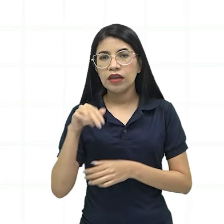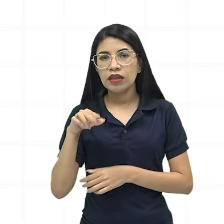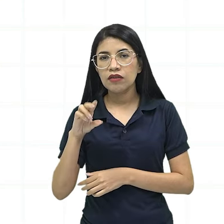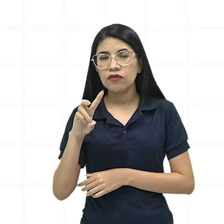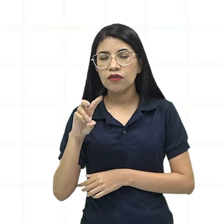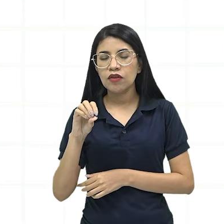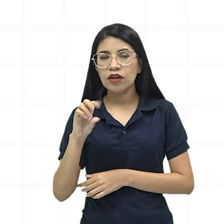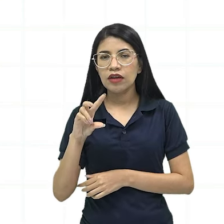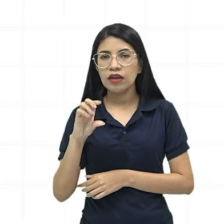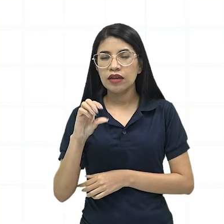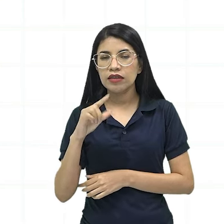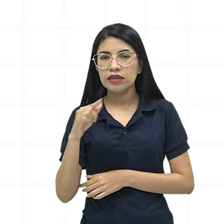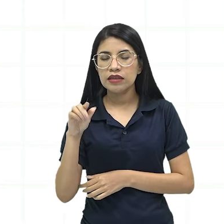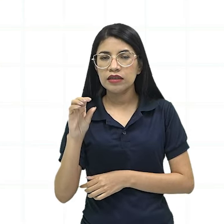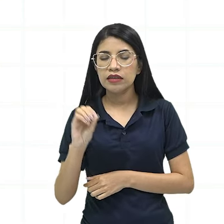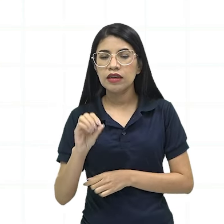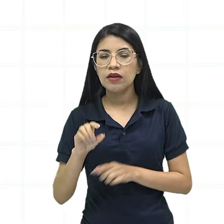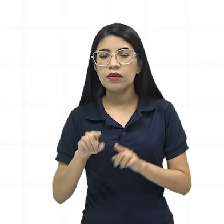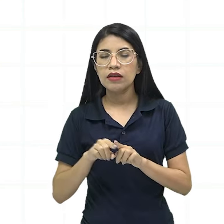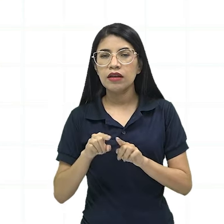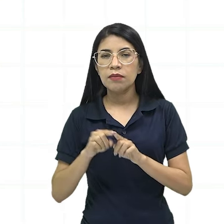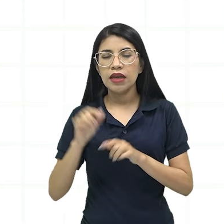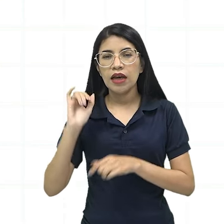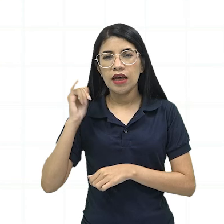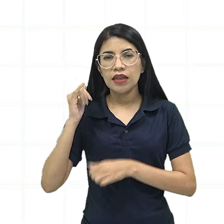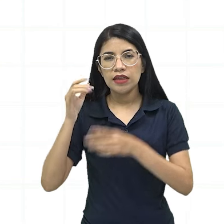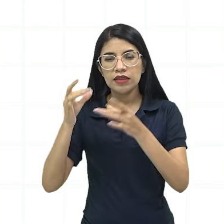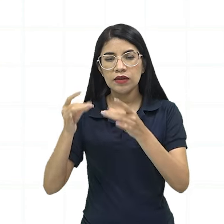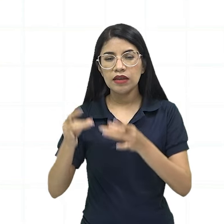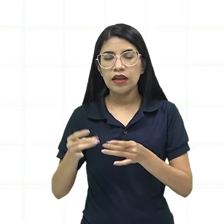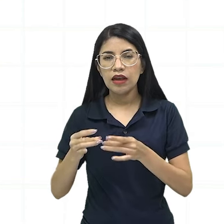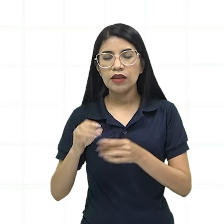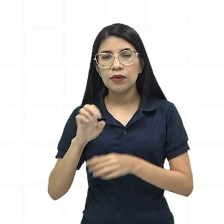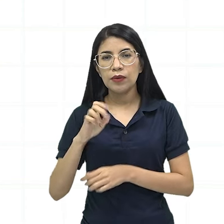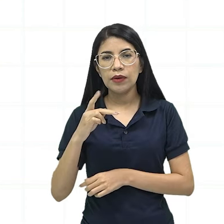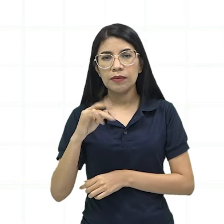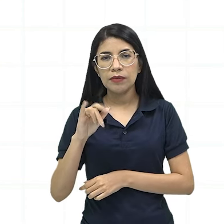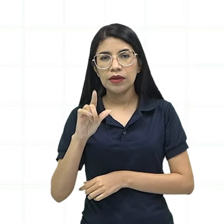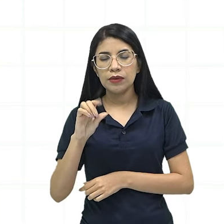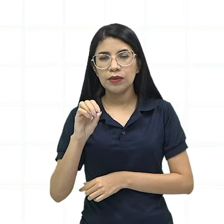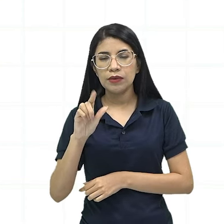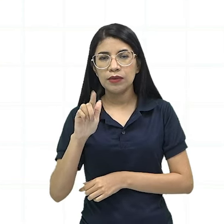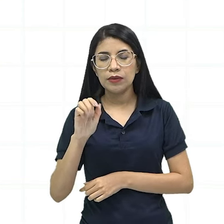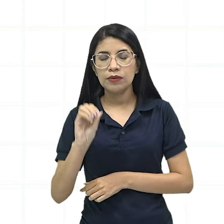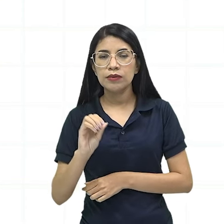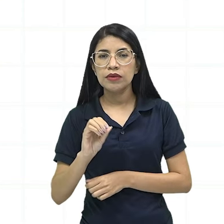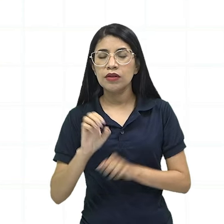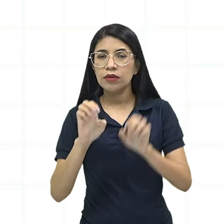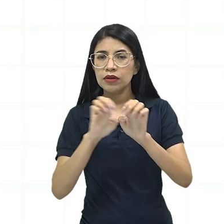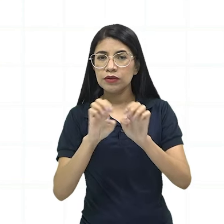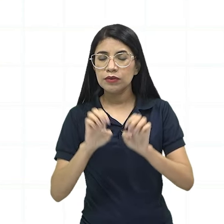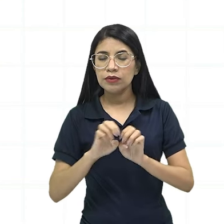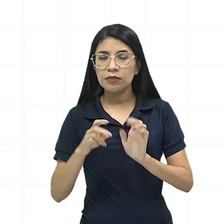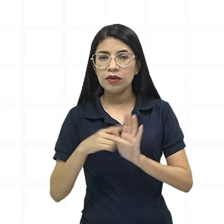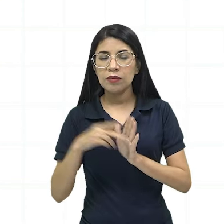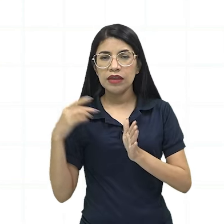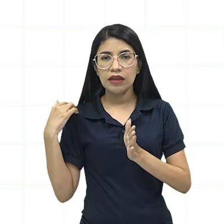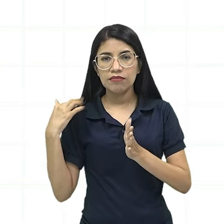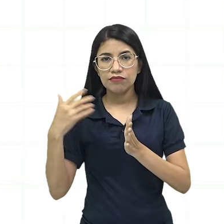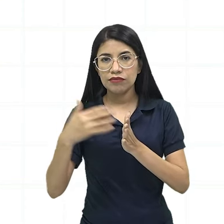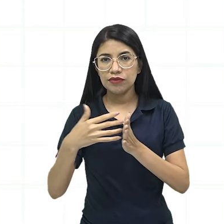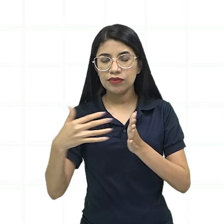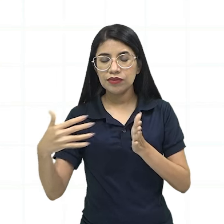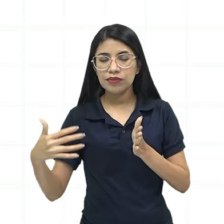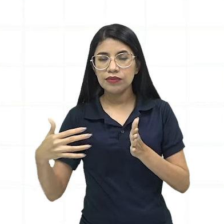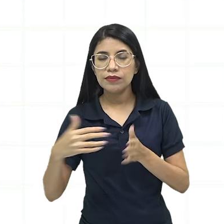a narração e o epílogo. Essa, então, é a estrutura de uma epopeia, de um